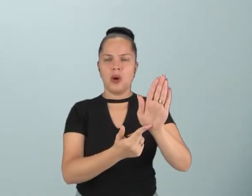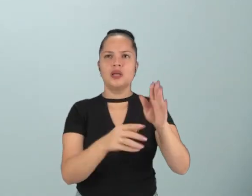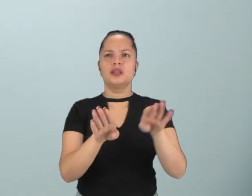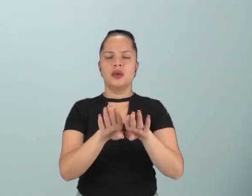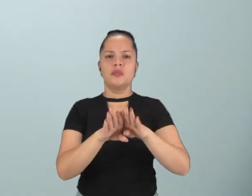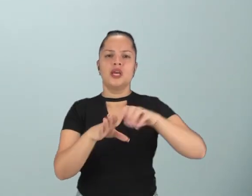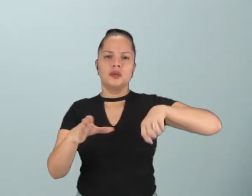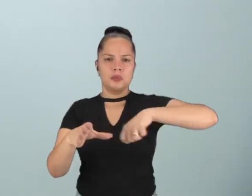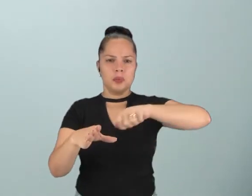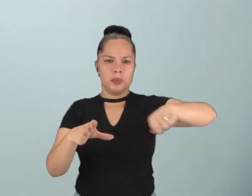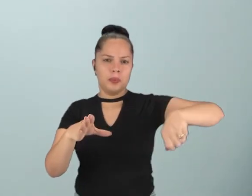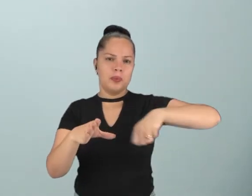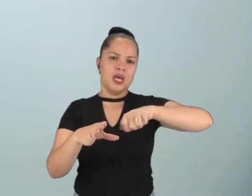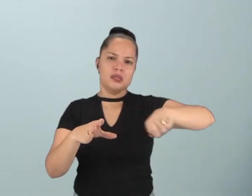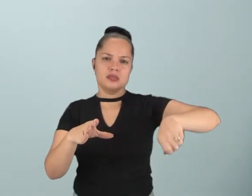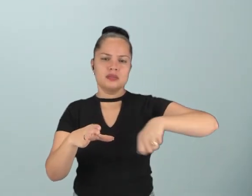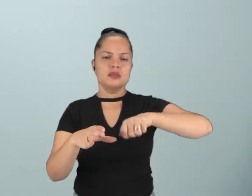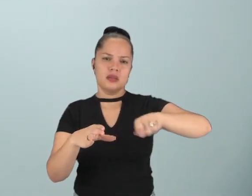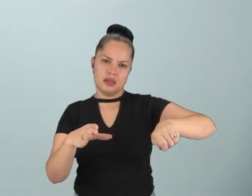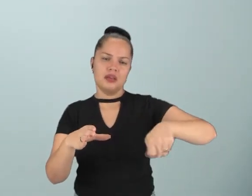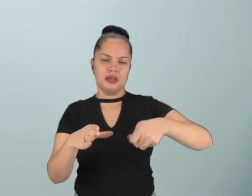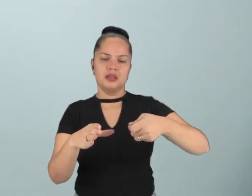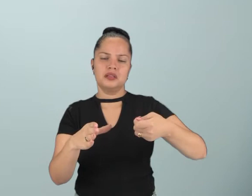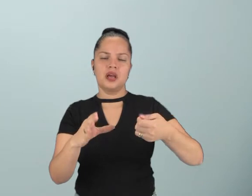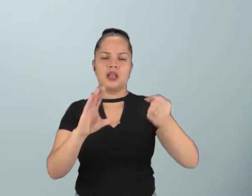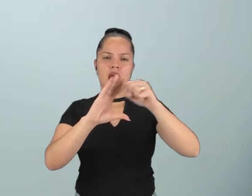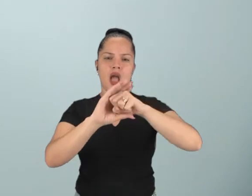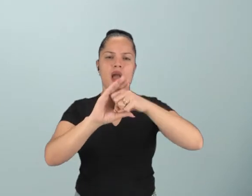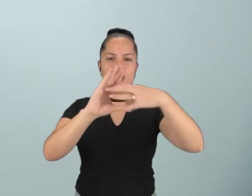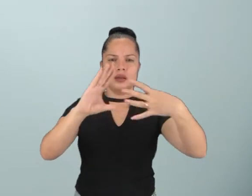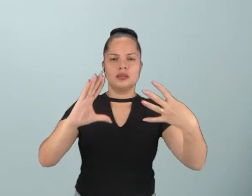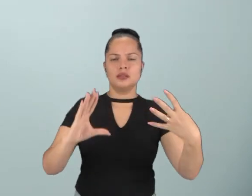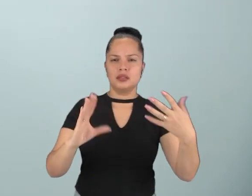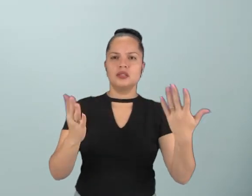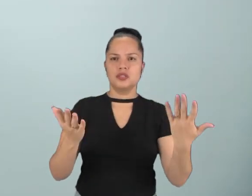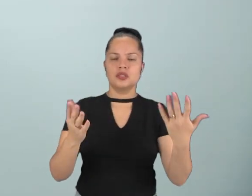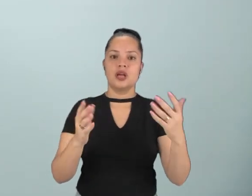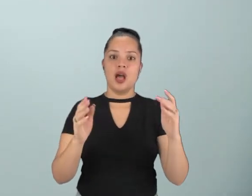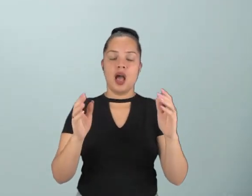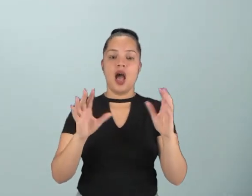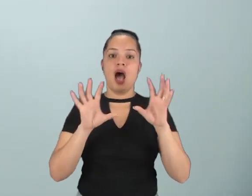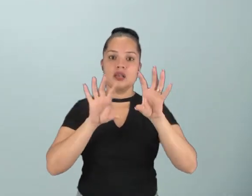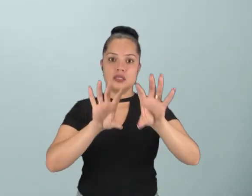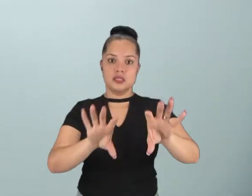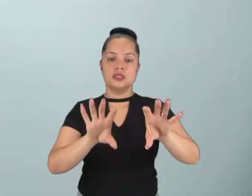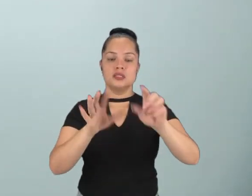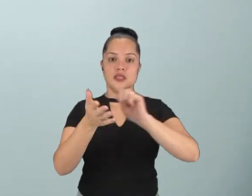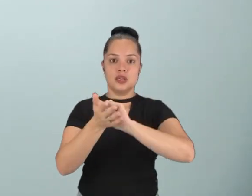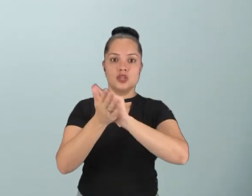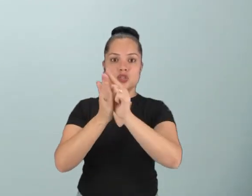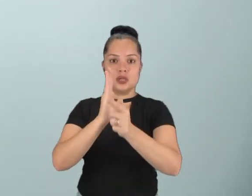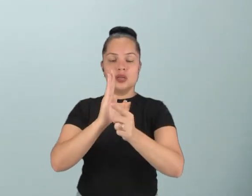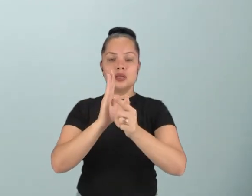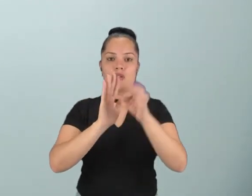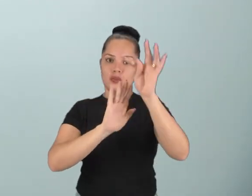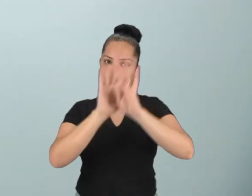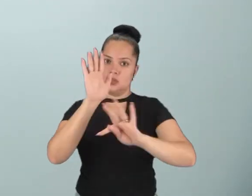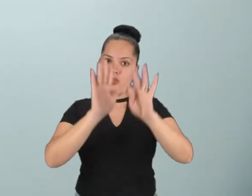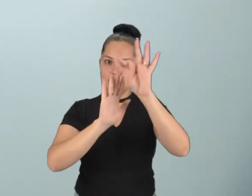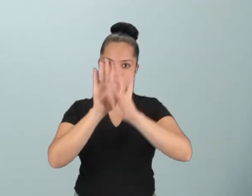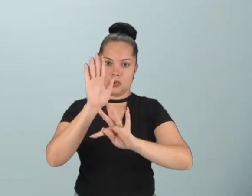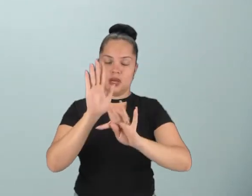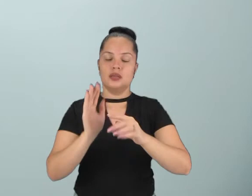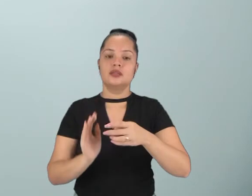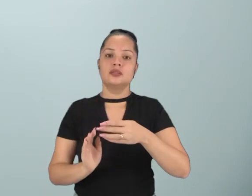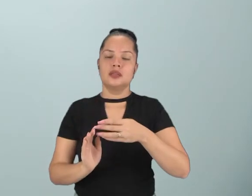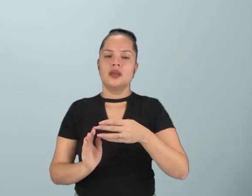são as características dessa receita? Então, esses são os nossos gêneros textuais. E vocês precisam também ter em mente que não é